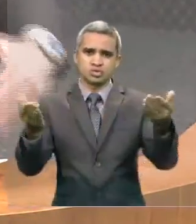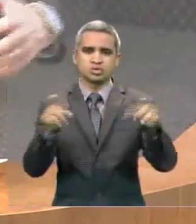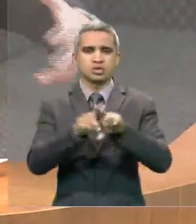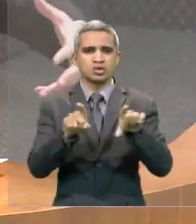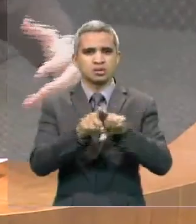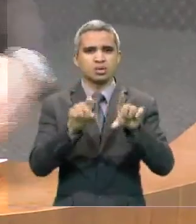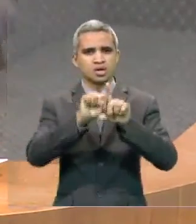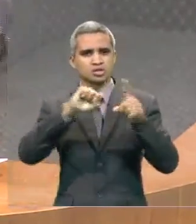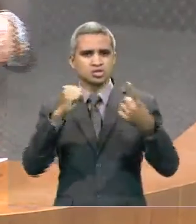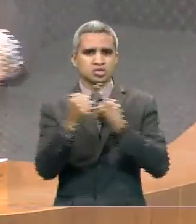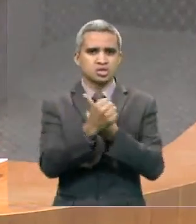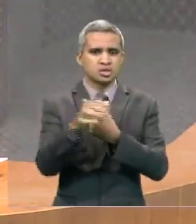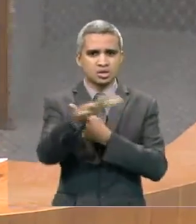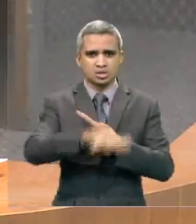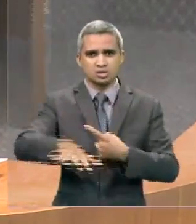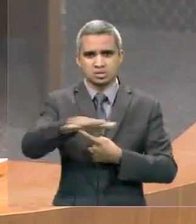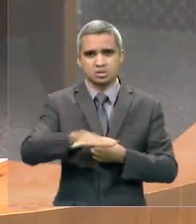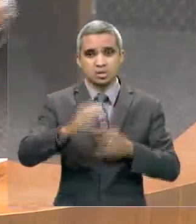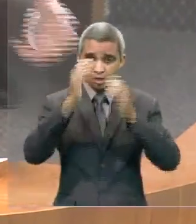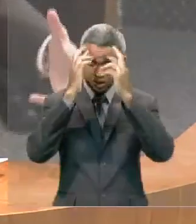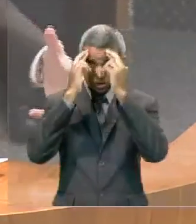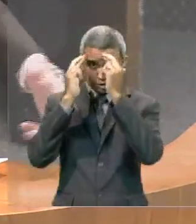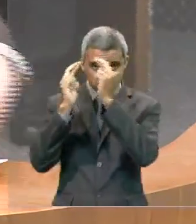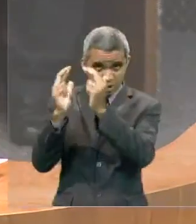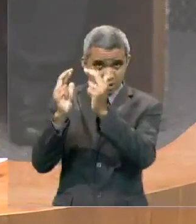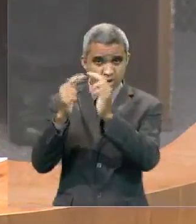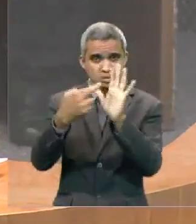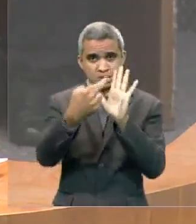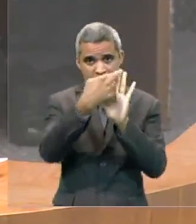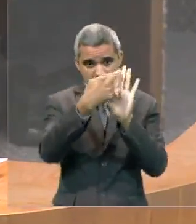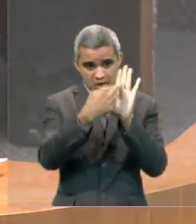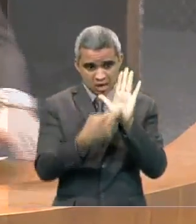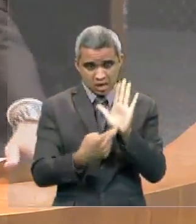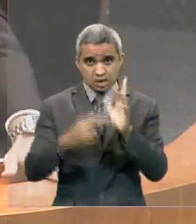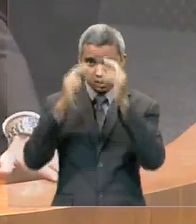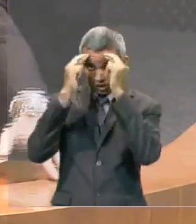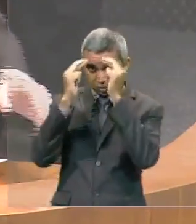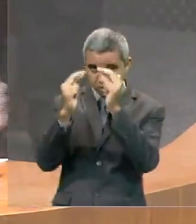de uma forma geral, respeitando, é claro, as regras e a lei eleitoral. Muito obrigado.